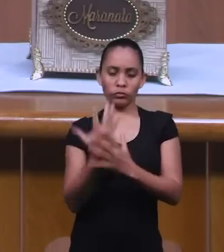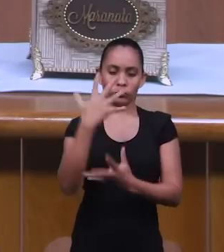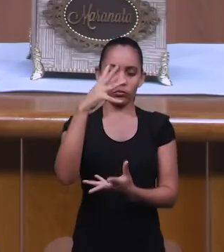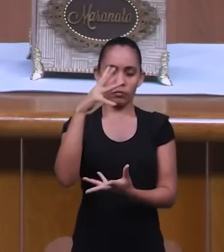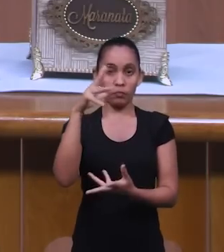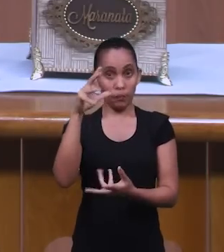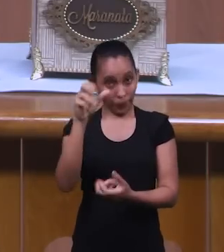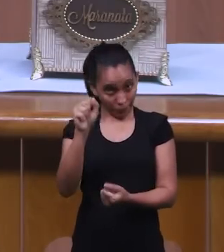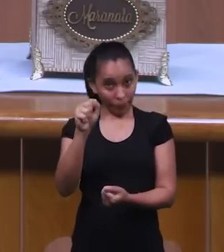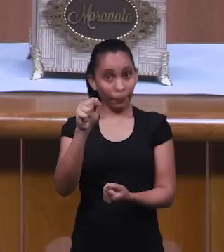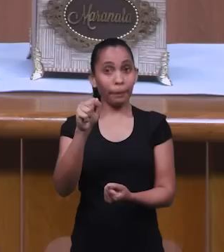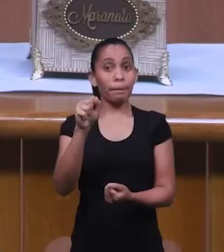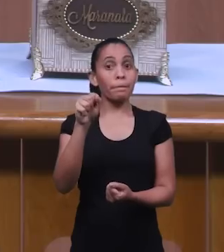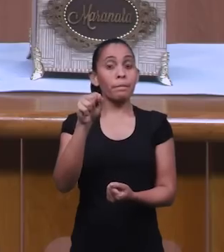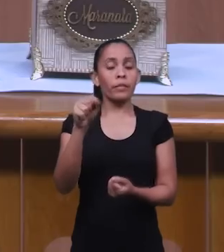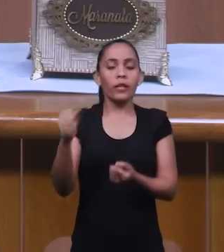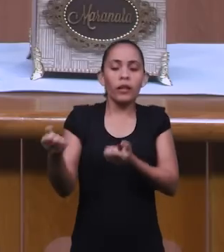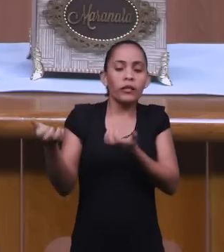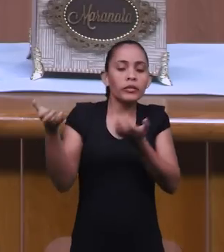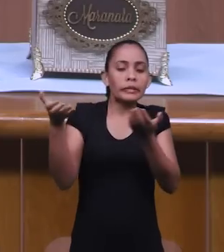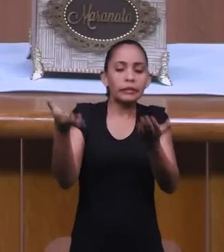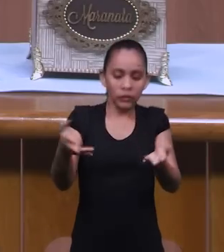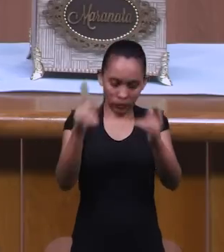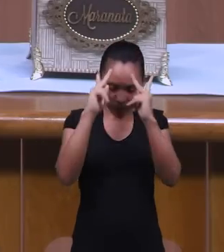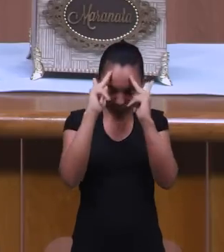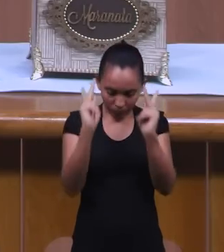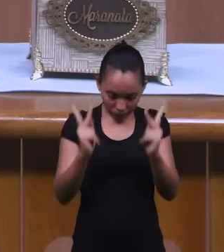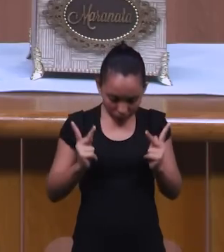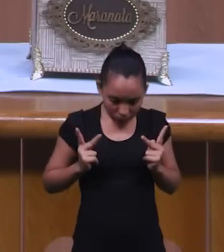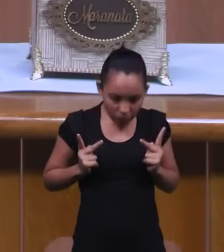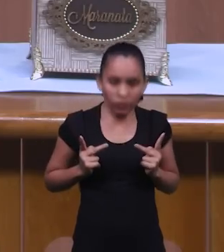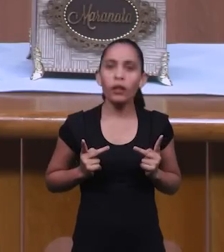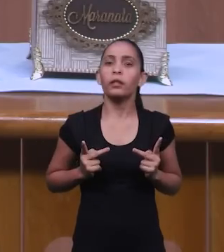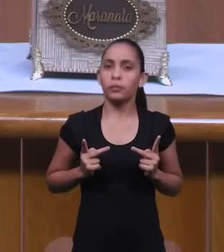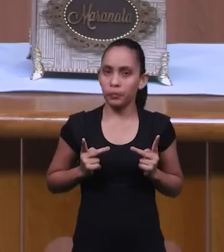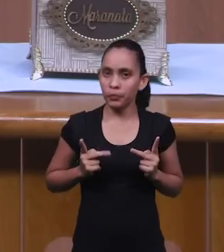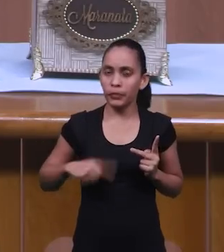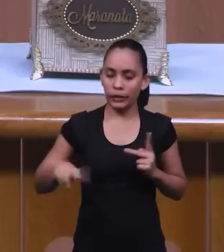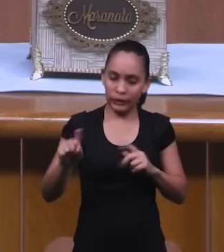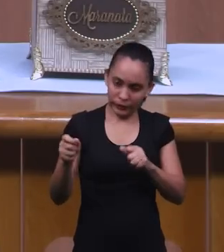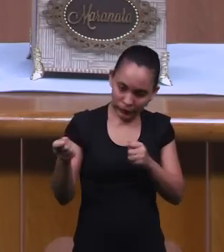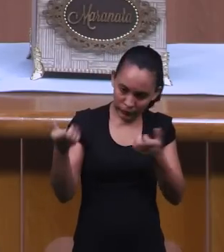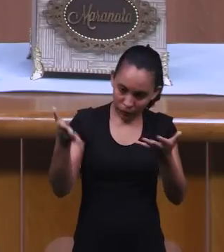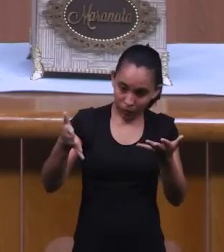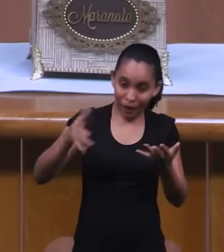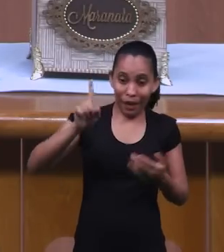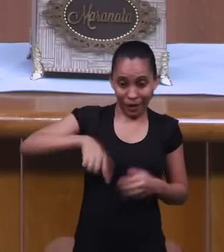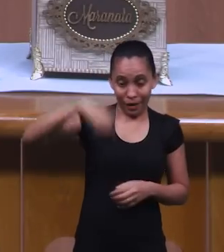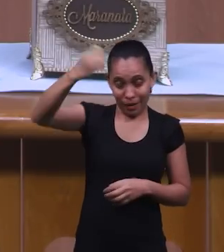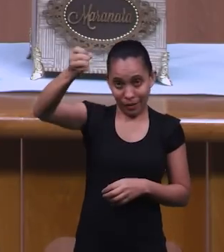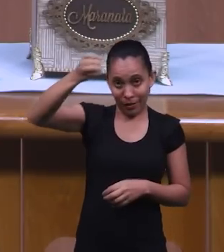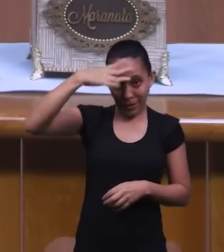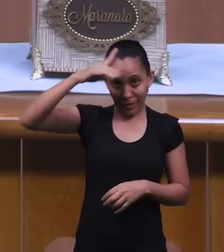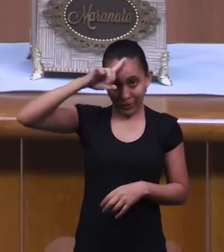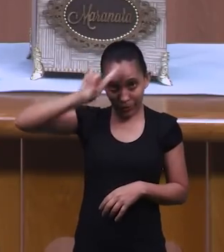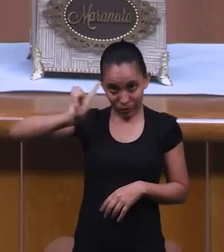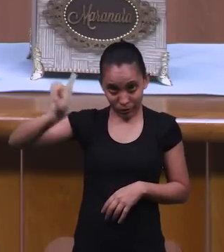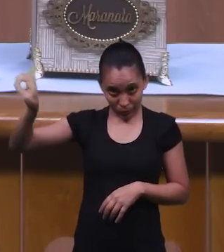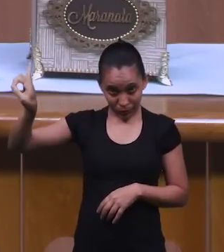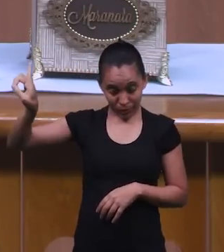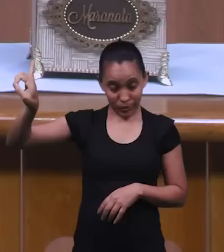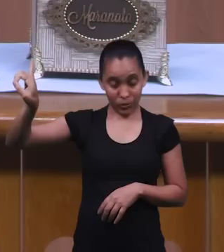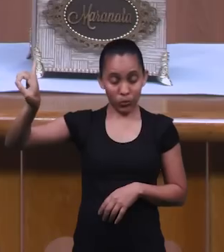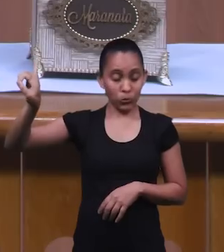ele colocou à disposição do homem, a doação dele, é graça da parte dele, tudo que